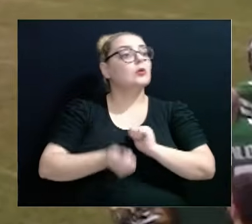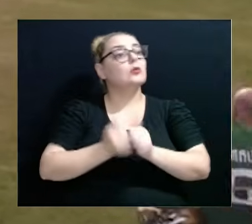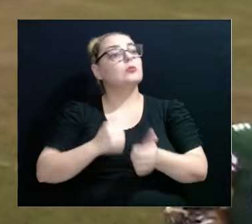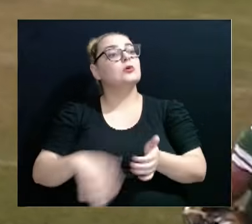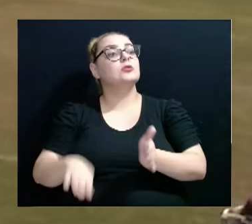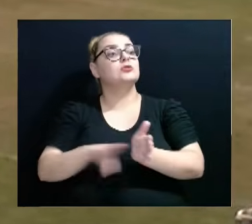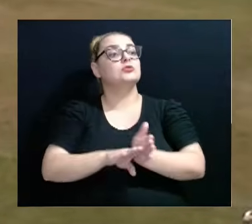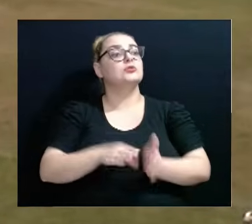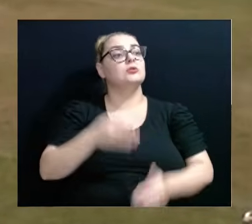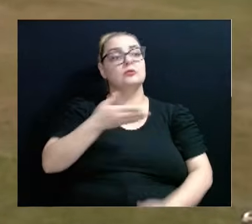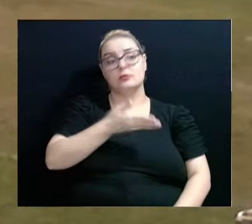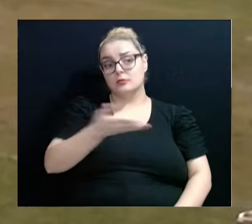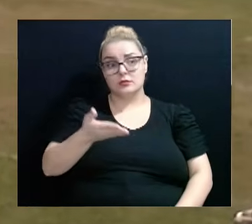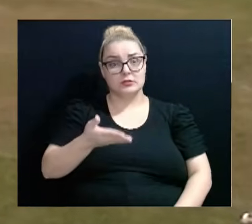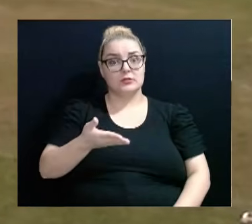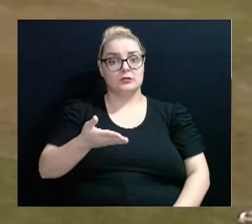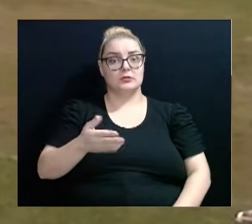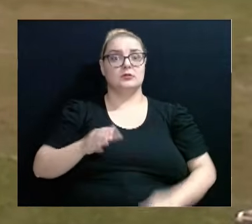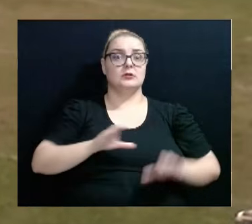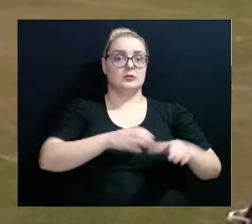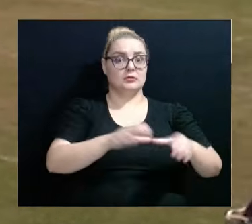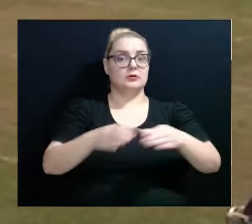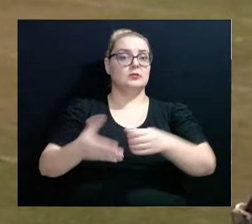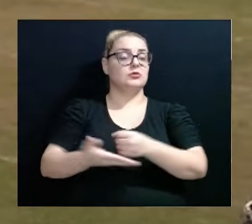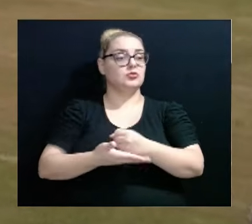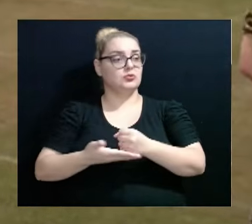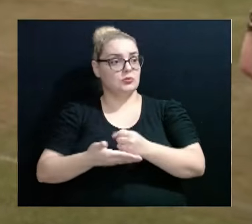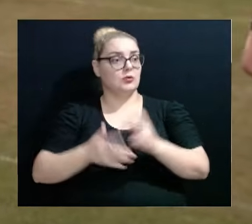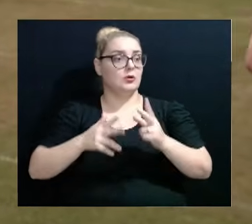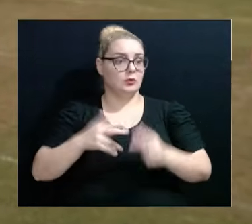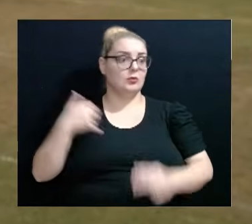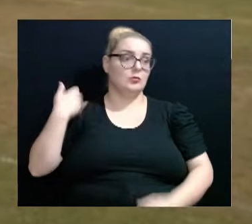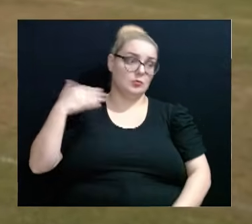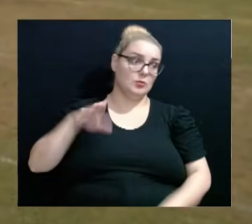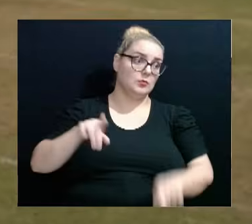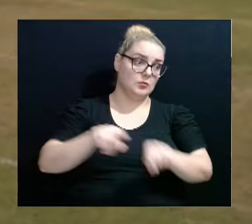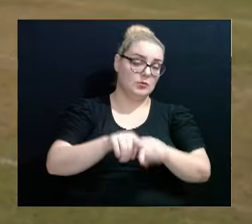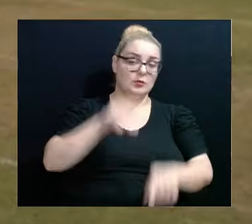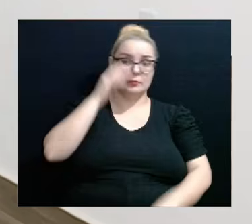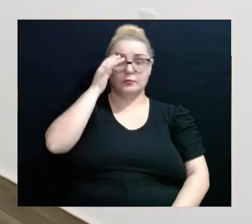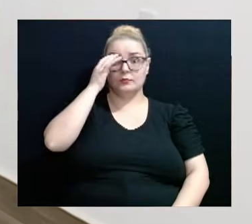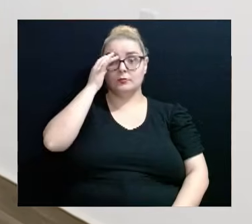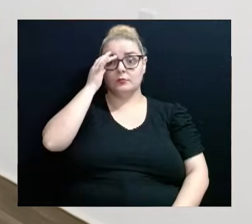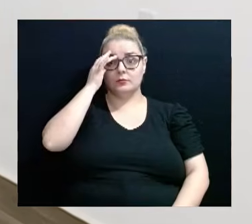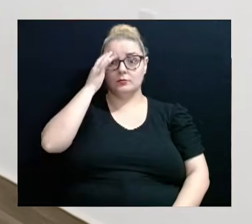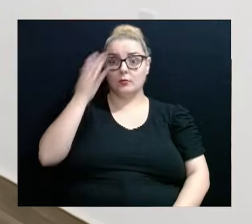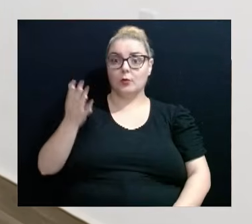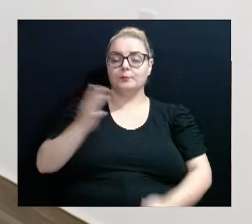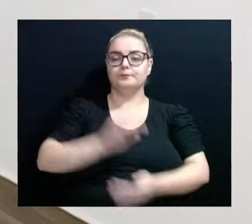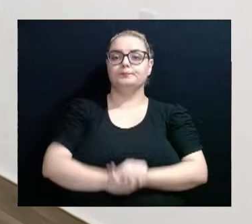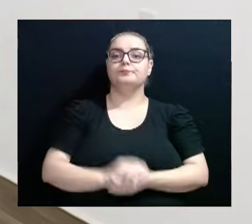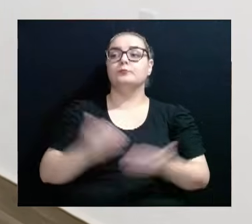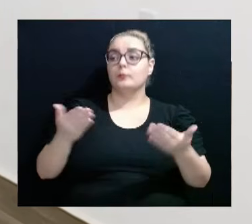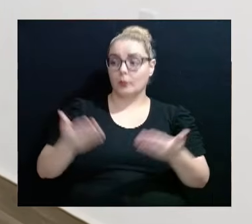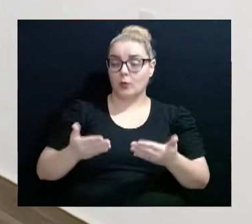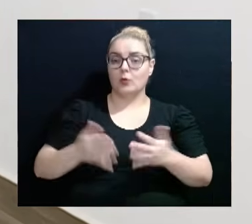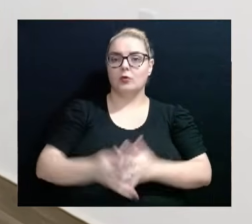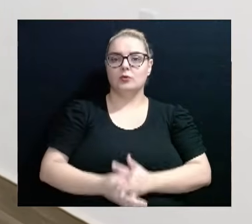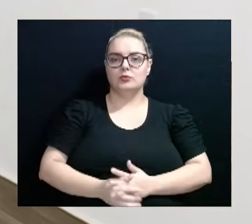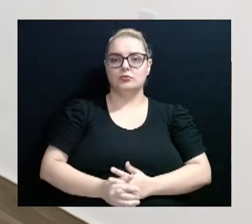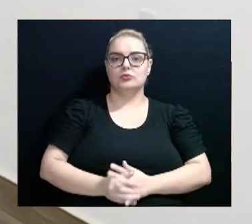desenvolvimento, né? Quem quer aprender, quer começar o futebol americano, já sou adulto, nunca joguei, vem para lá, começa a aprender